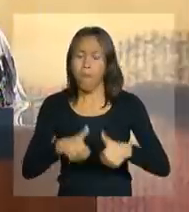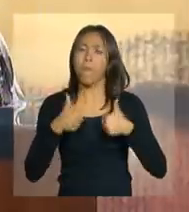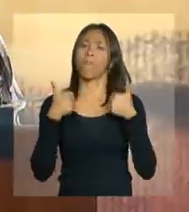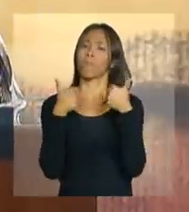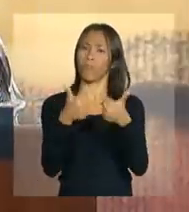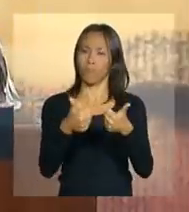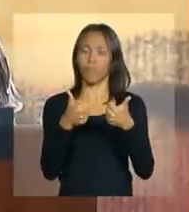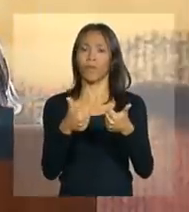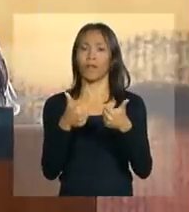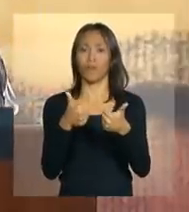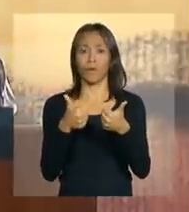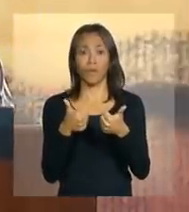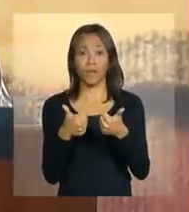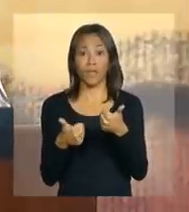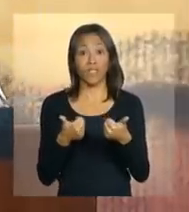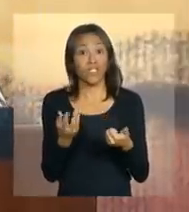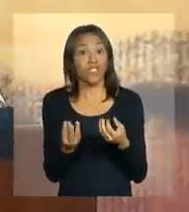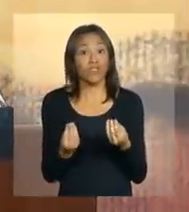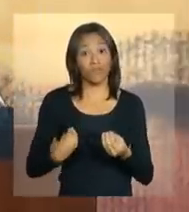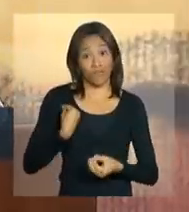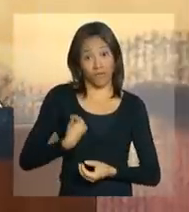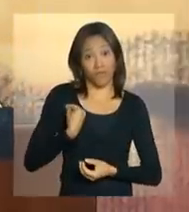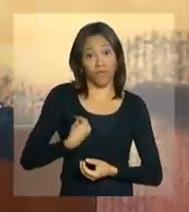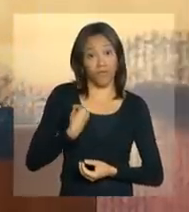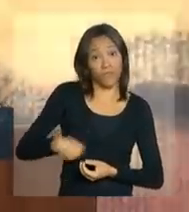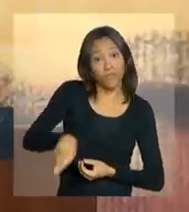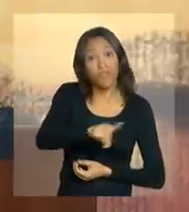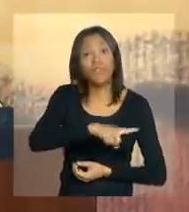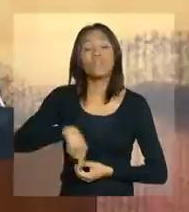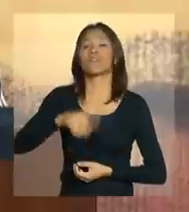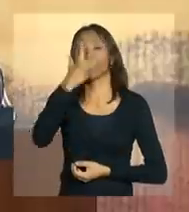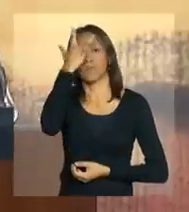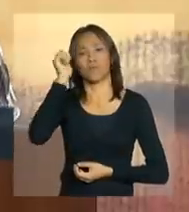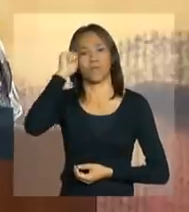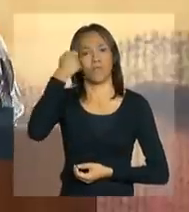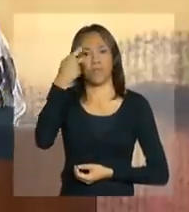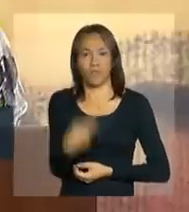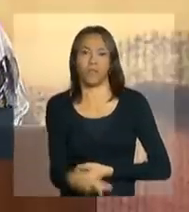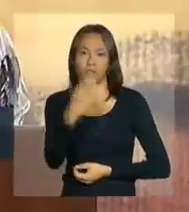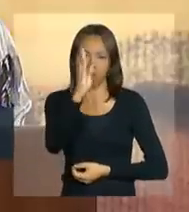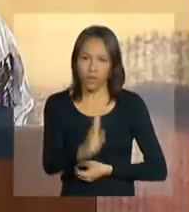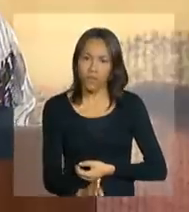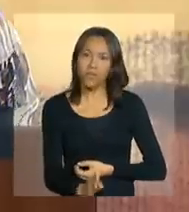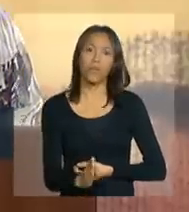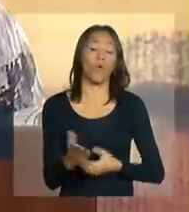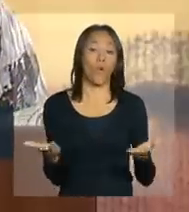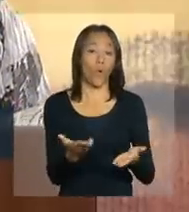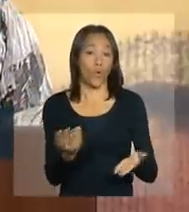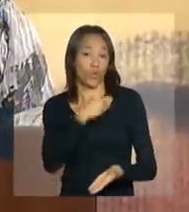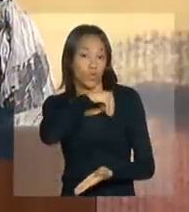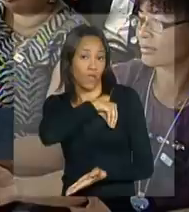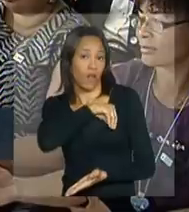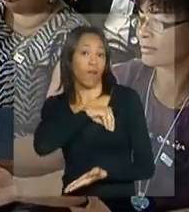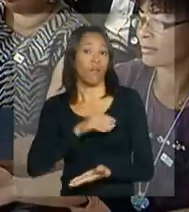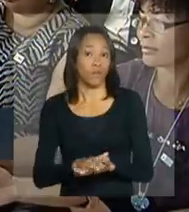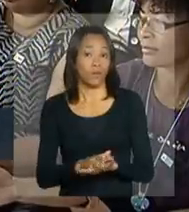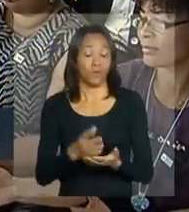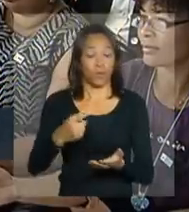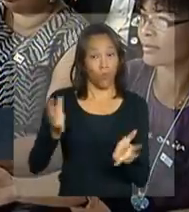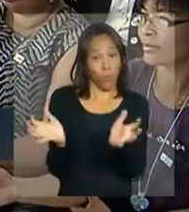precedentes Nas condições de dos negros brasileiros a renda média da população